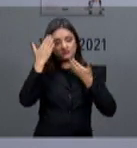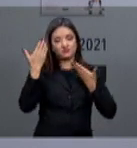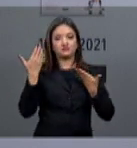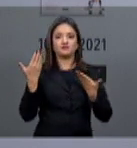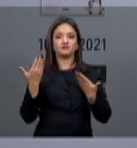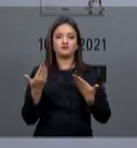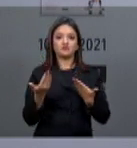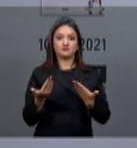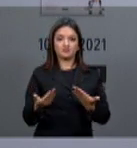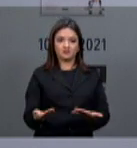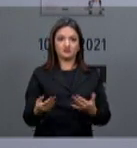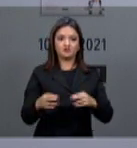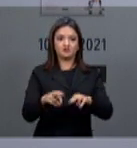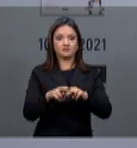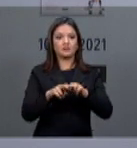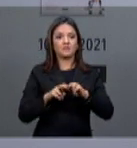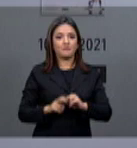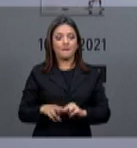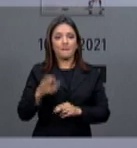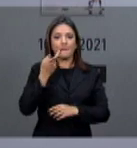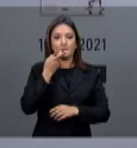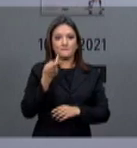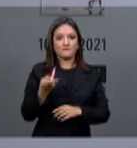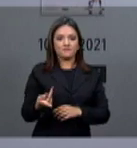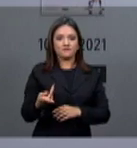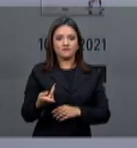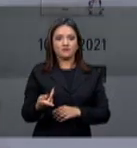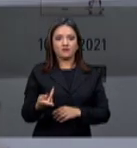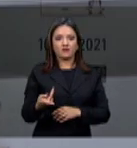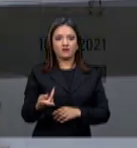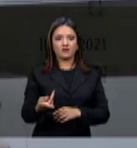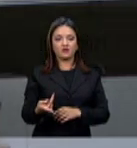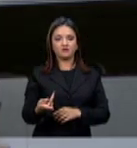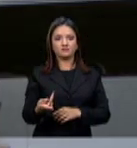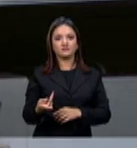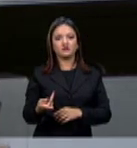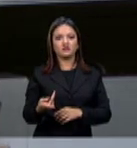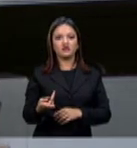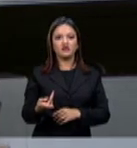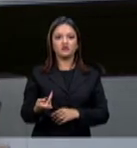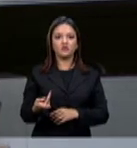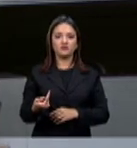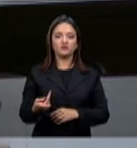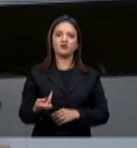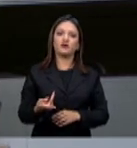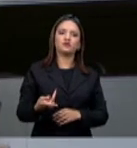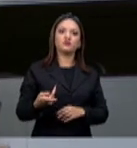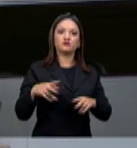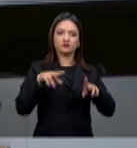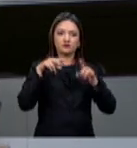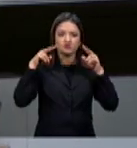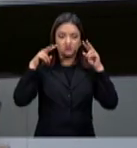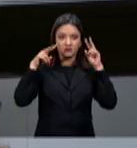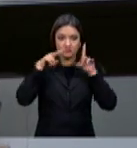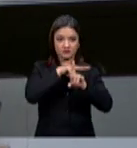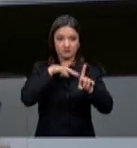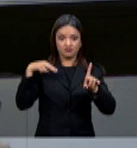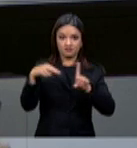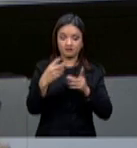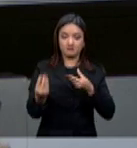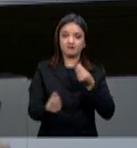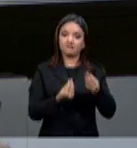ao centro, juntamente com as ministras Carmen Lúcia e Rosa Weber. Quanto nós devemos aos nossos povos